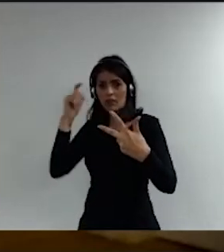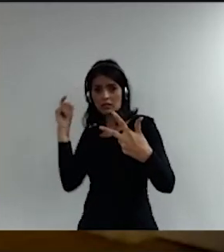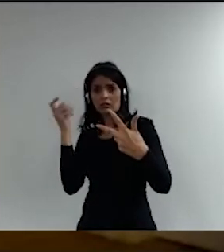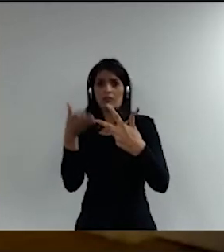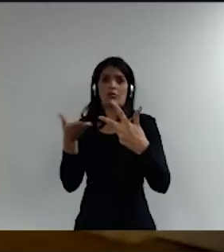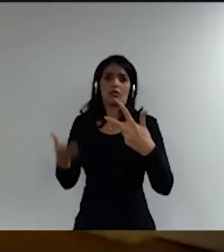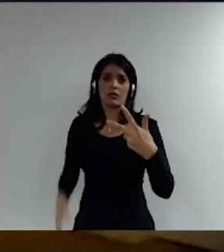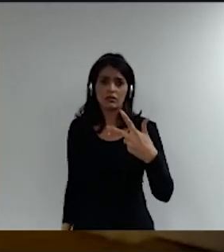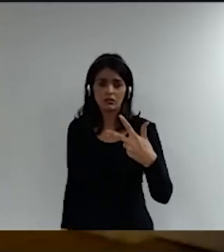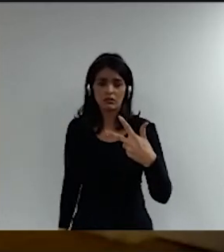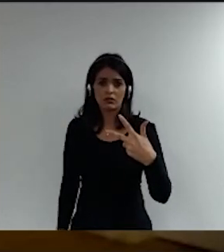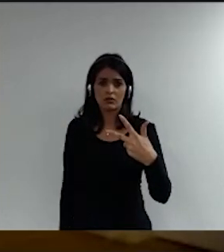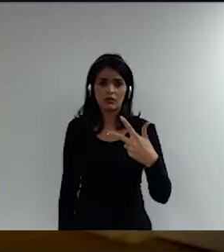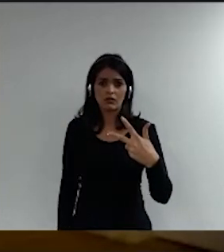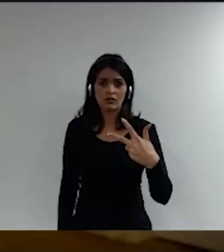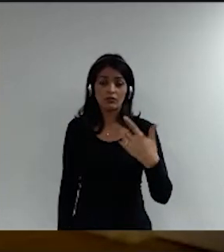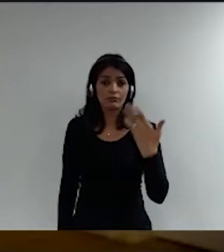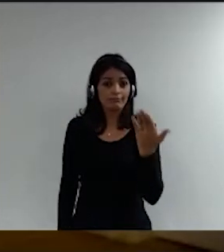magistratura brasileira.